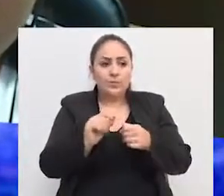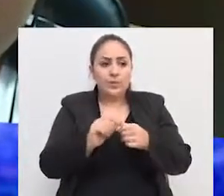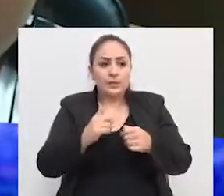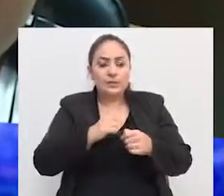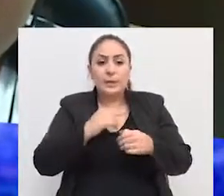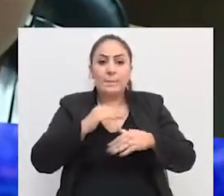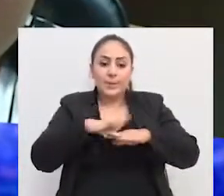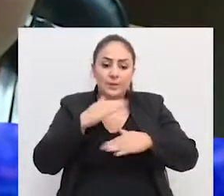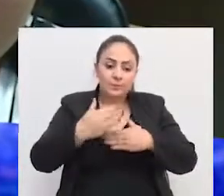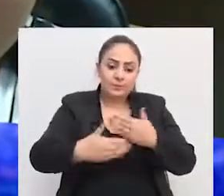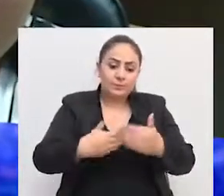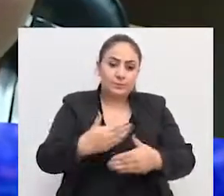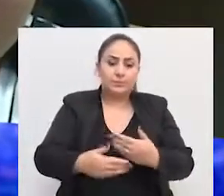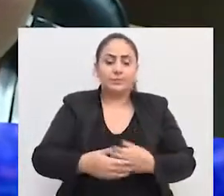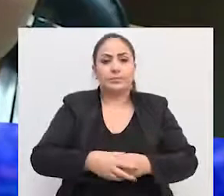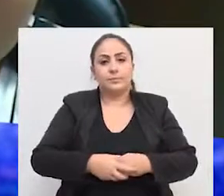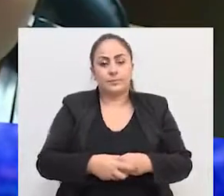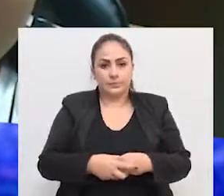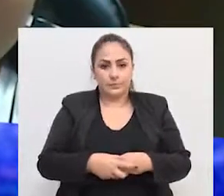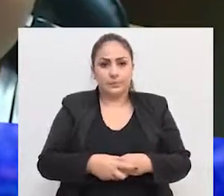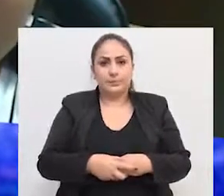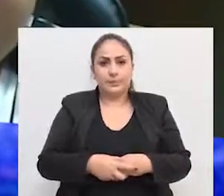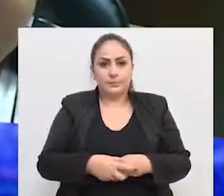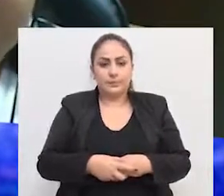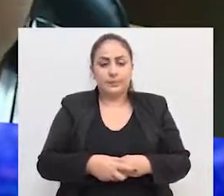pode ter mais adiante, então, Pro?